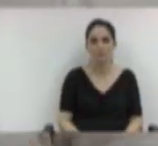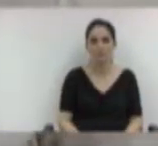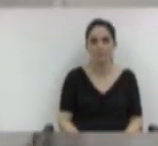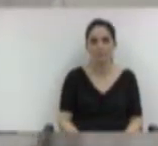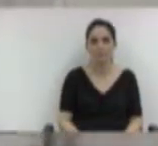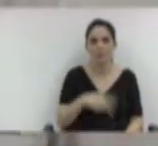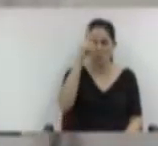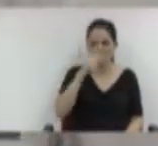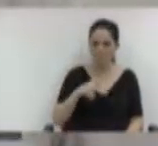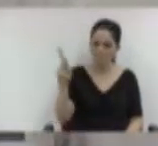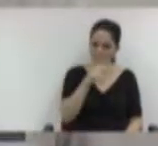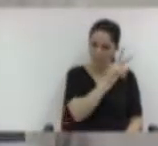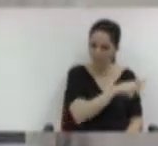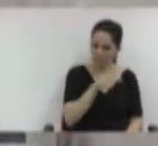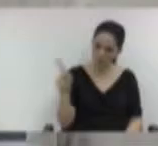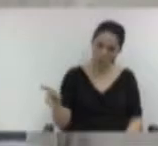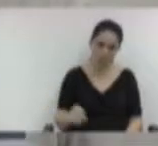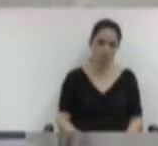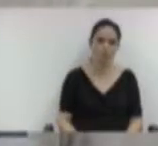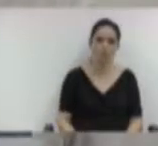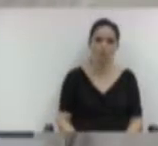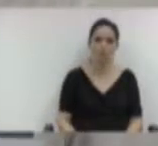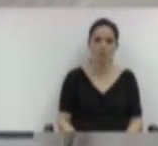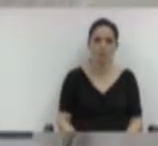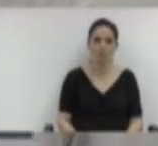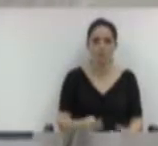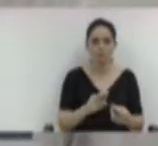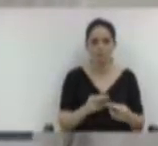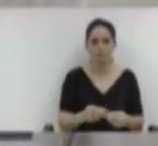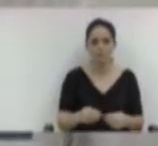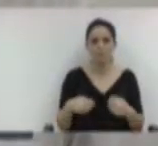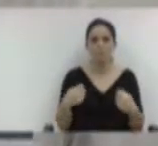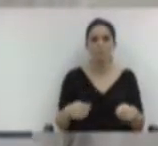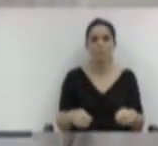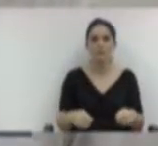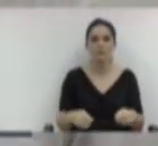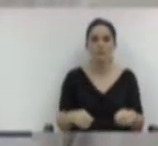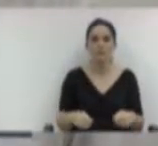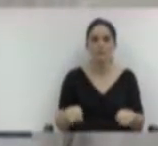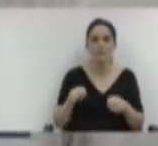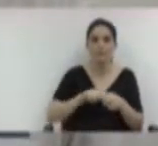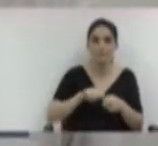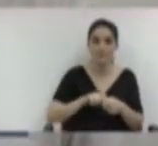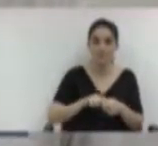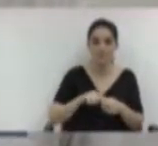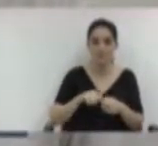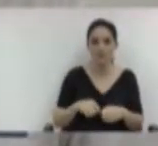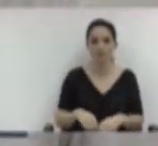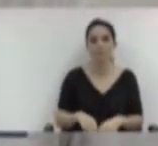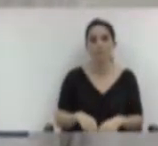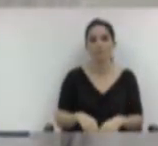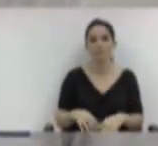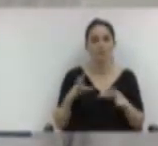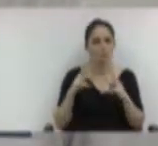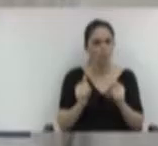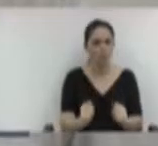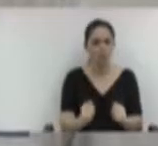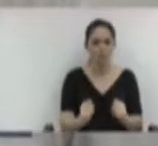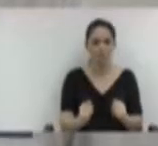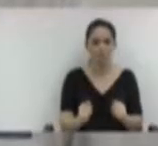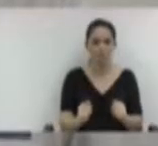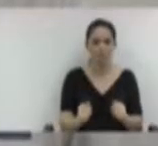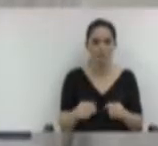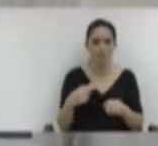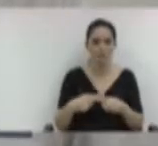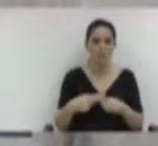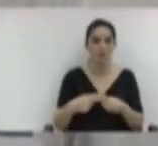como padre, pastor. Nós temos essa obrigação de torcer para que a nossa cidade dê certo. E eu vou fazer esse trabalho junto